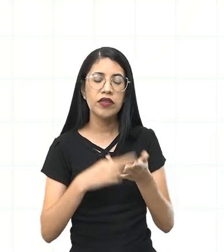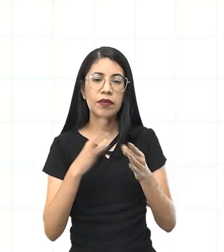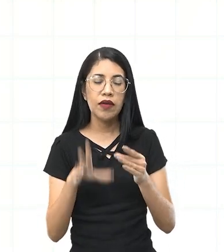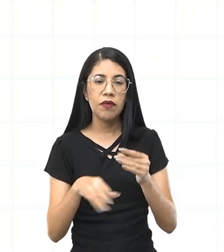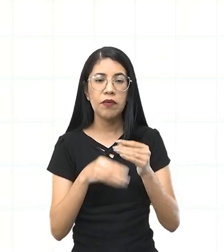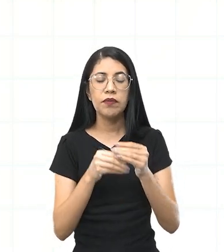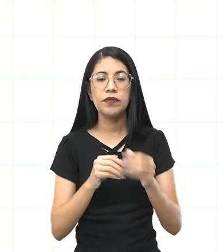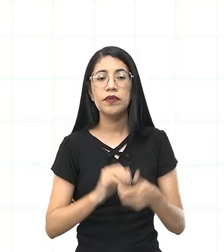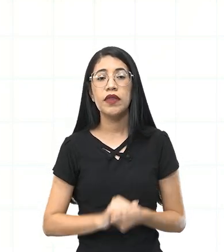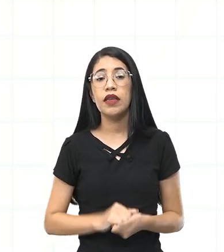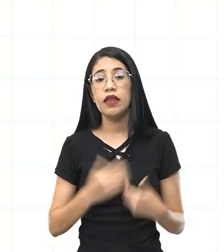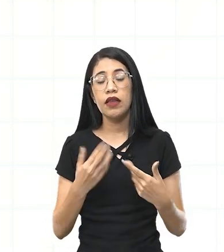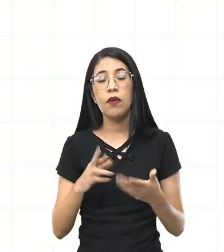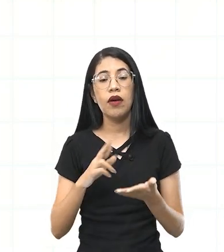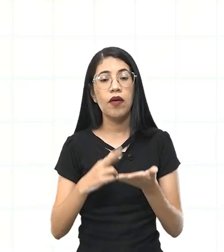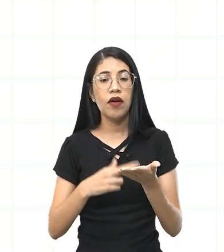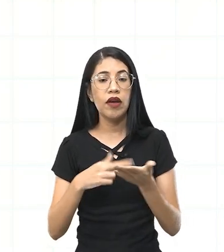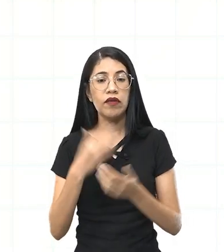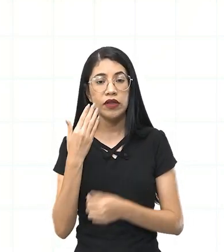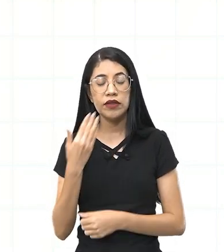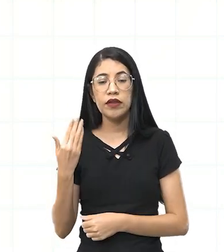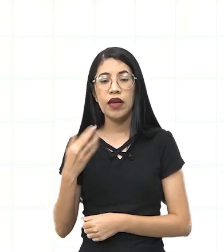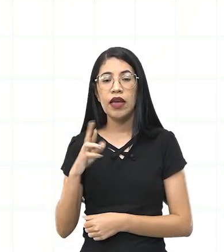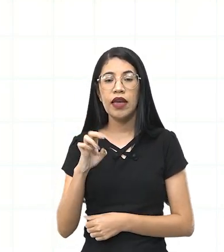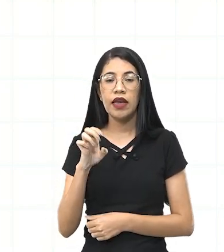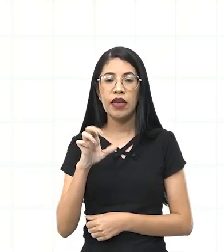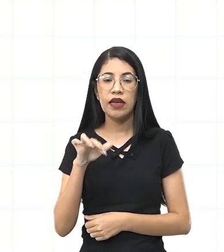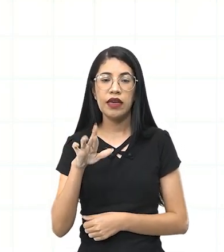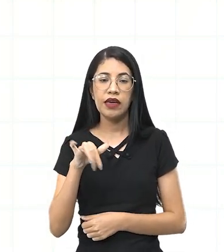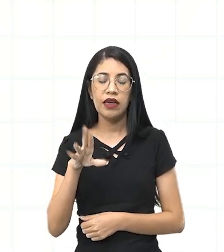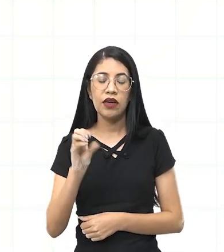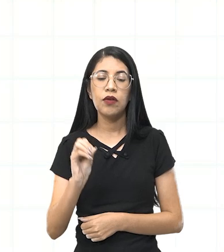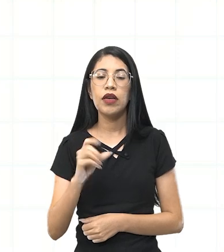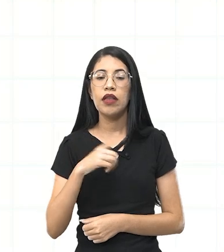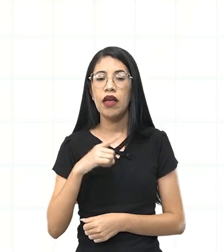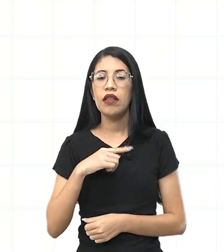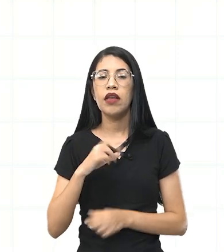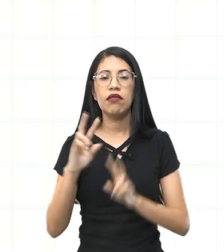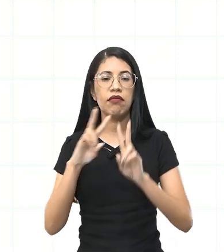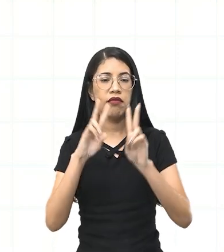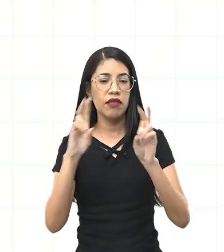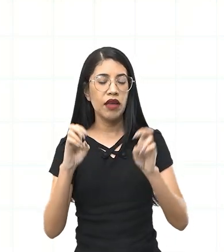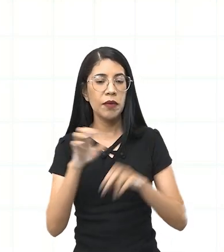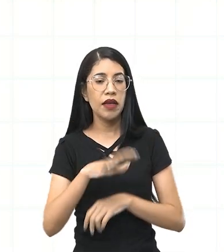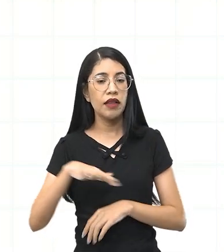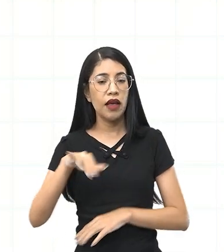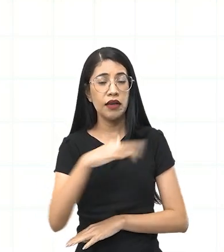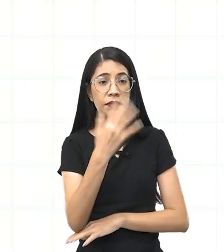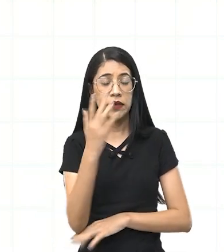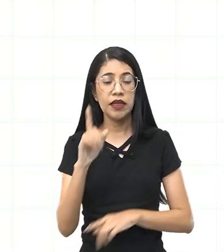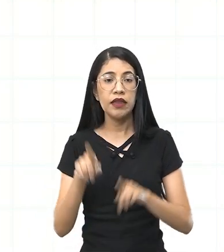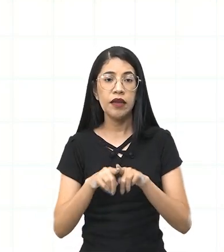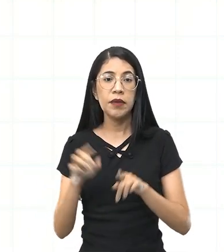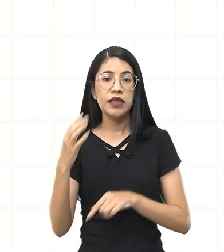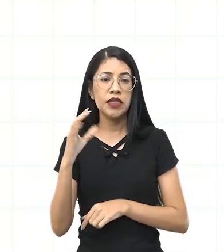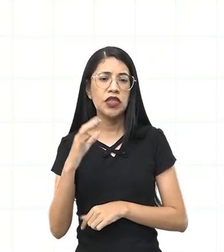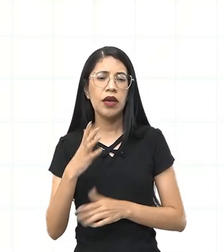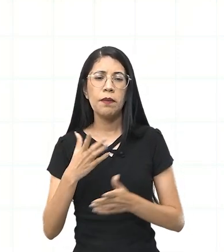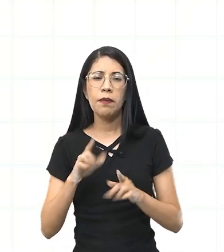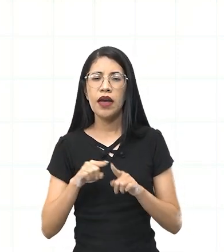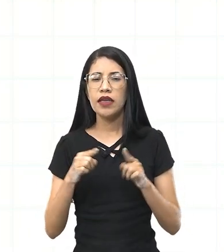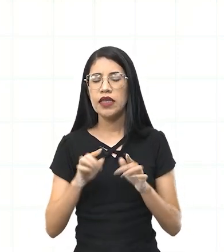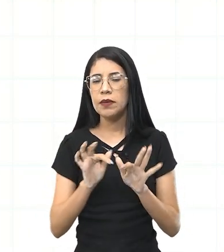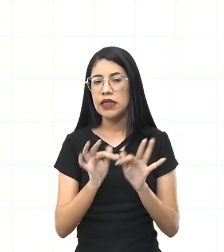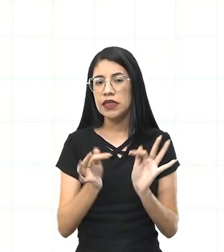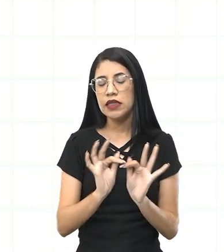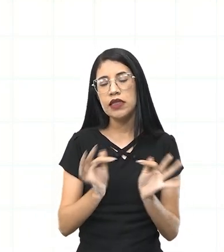Tá aqui a própria revista, a revista Recreio, que é algo que traz ali questões ambientais, questões científicas, mas de uma forma mais tranquila,